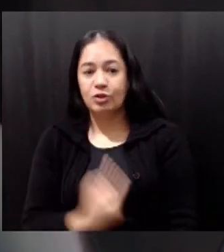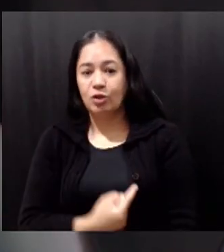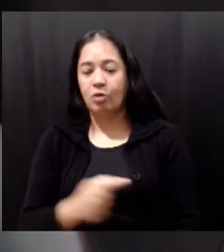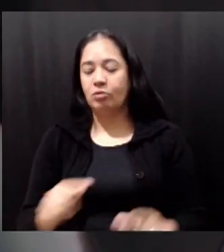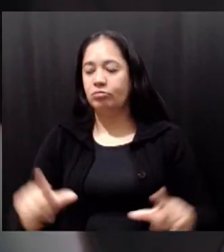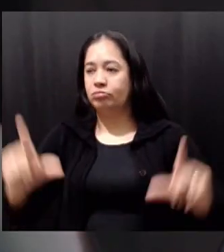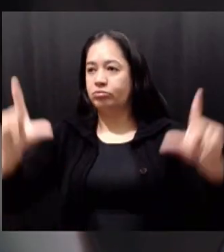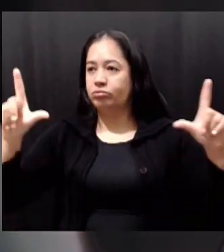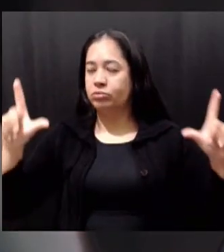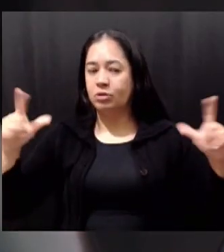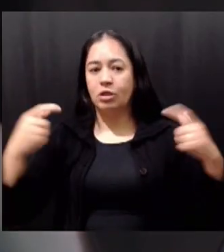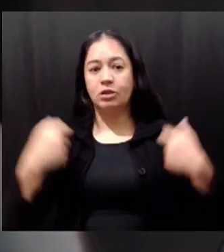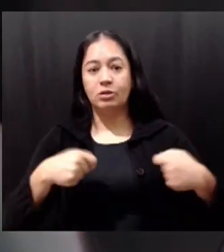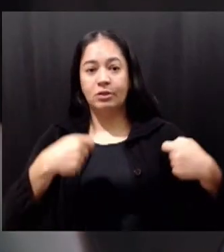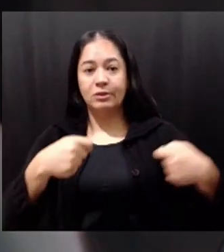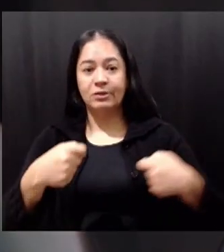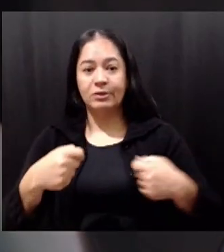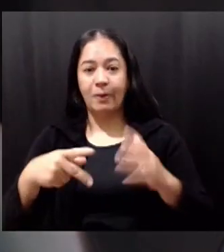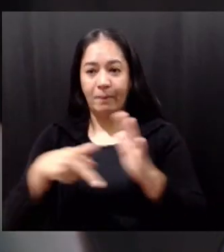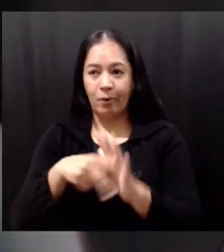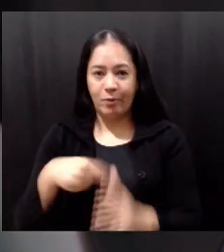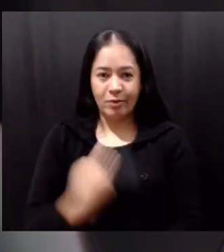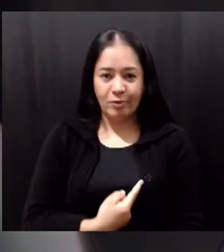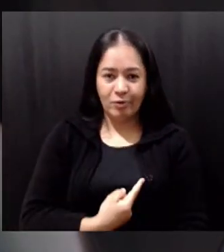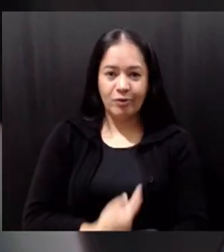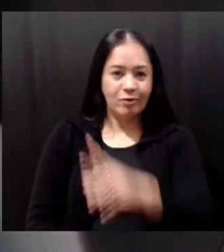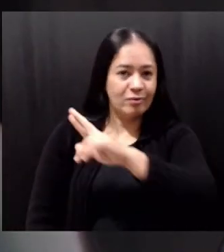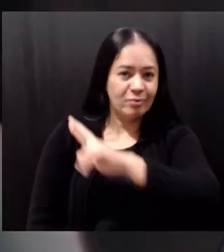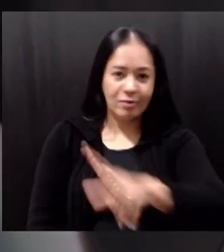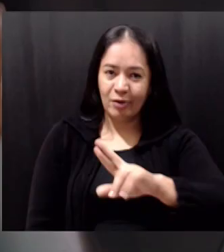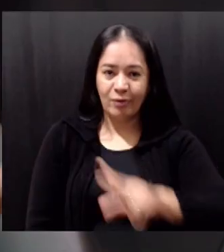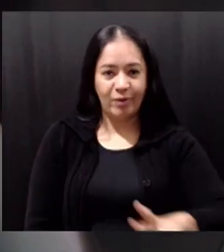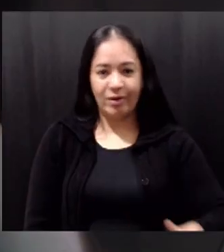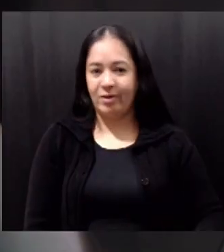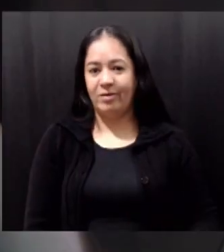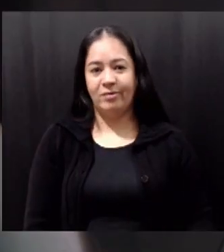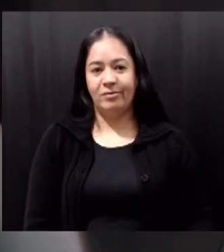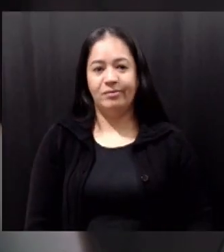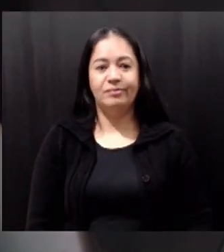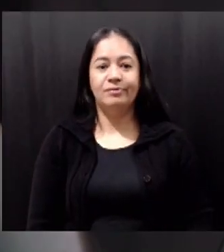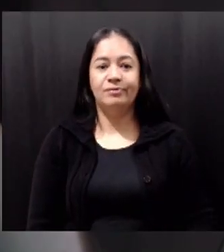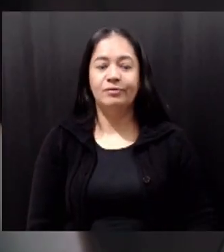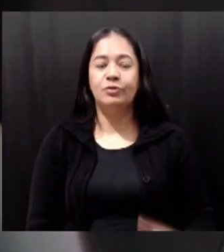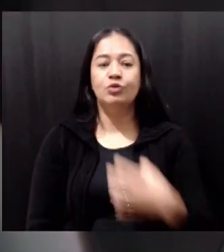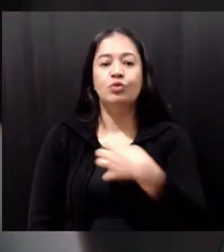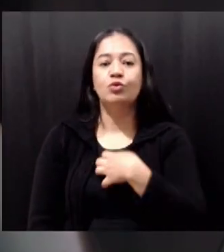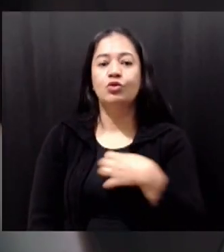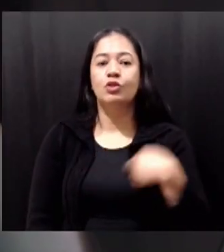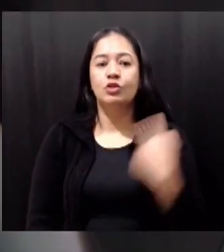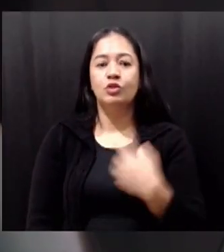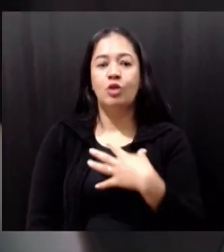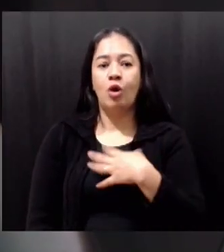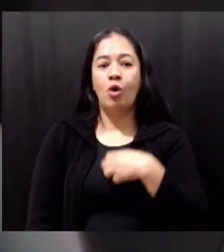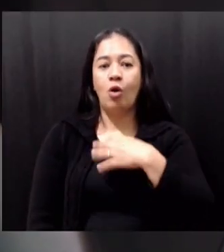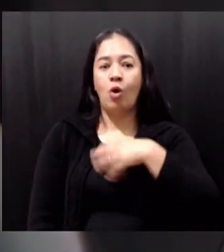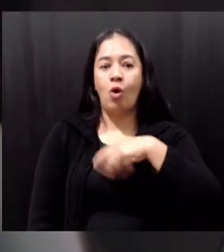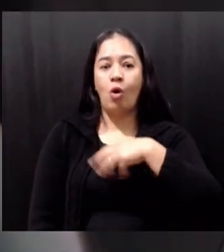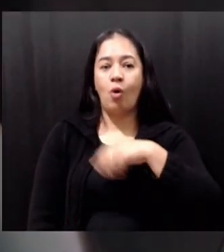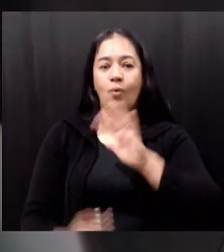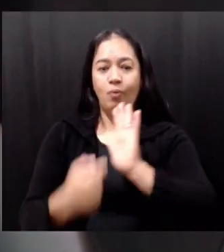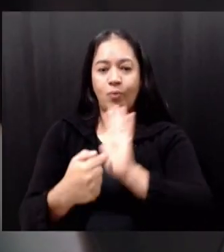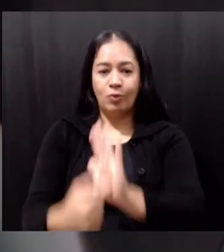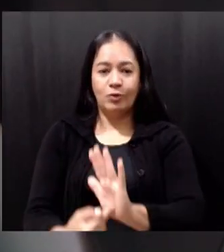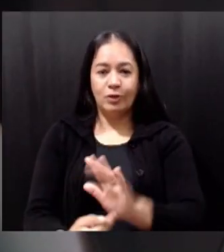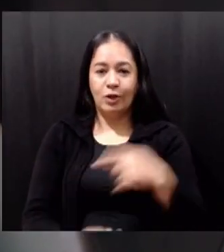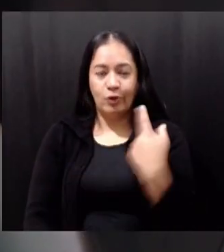são nossas, a expectativas que não são nossas, a formas de nos comportar que não são nossas, e muitas vezes a gente não se